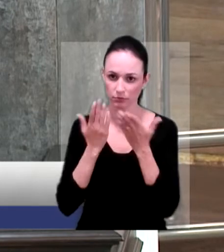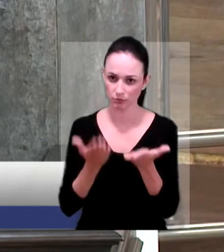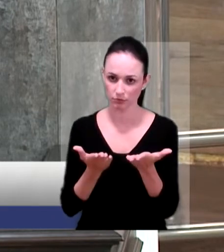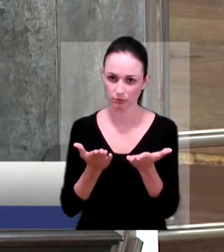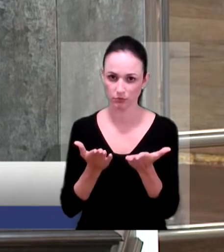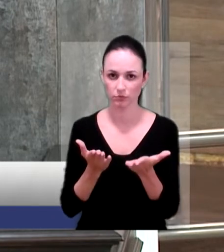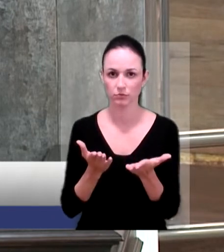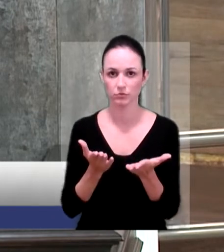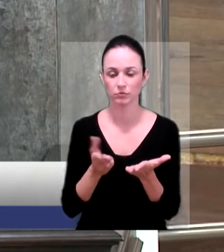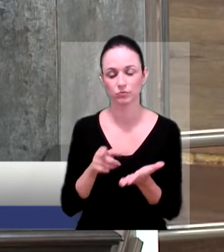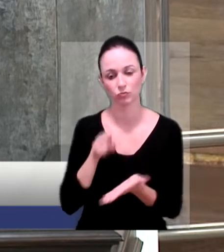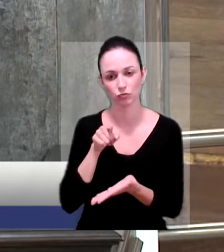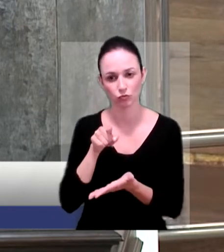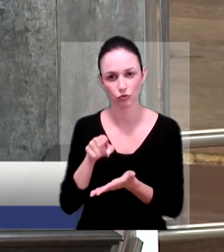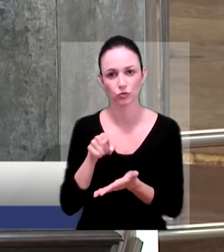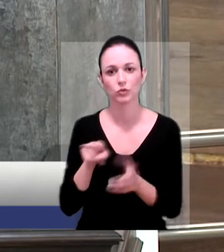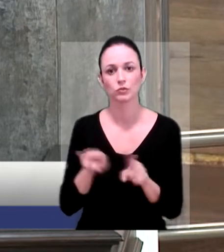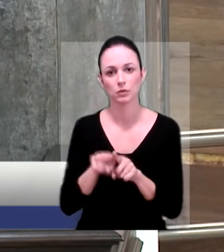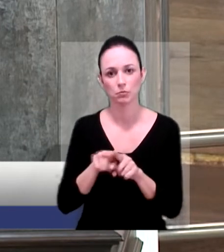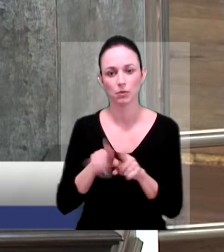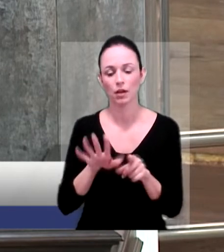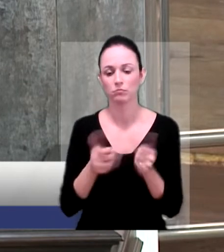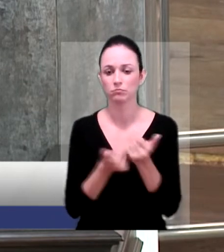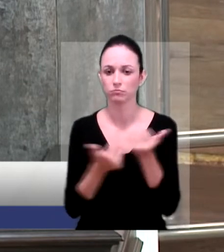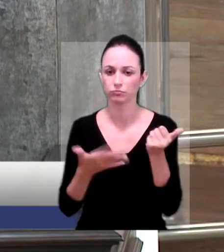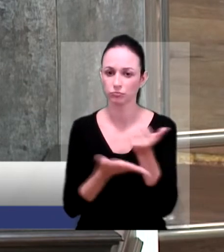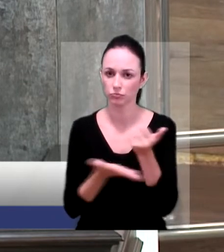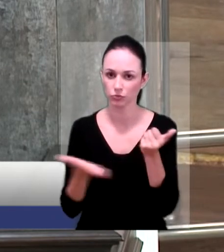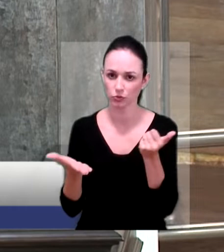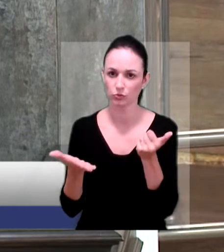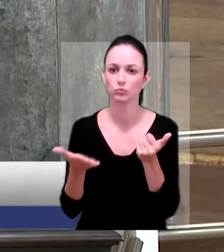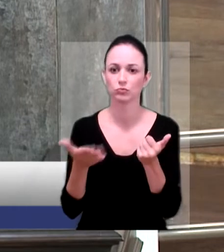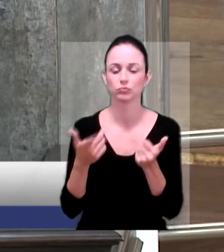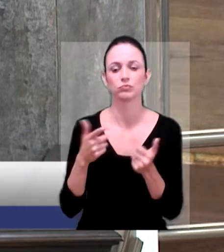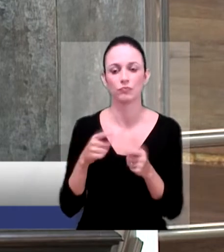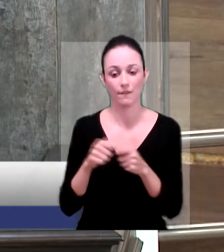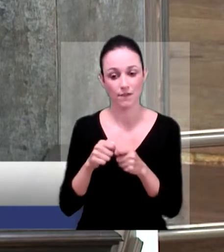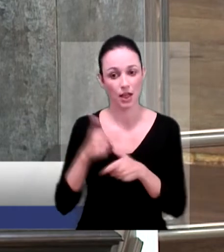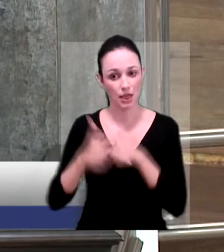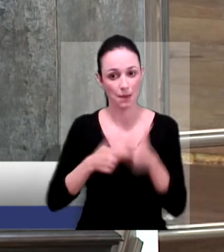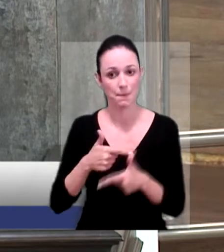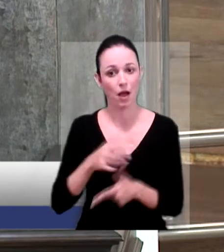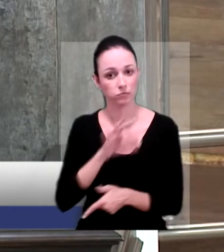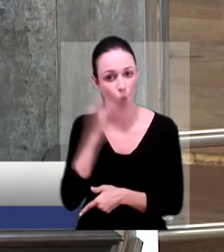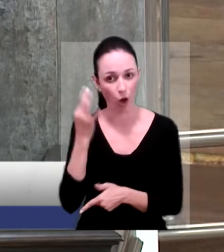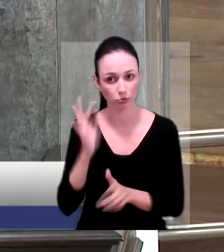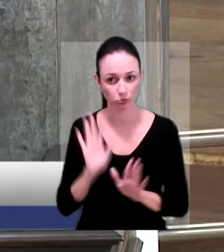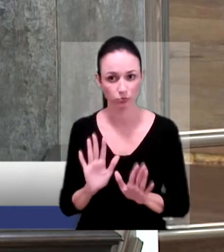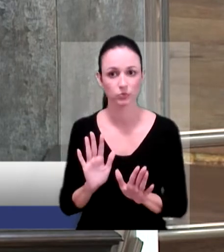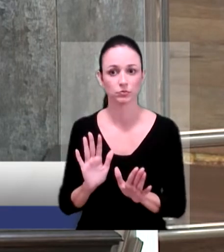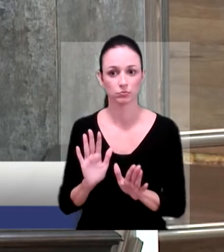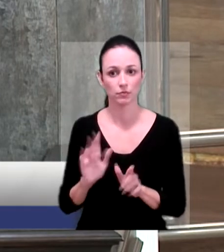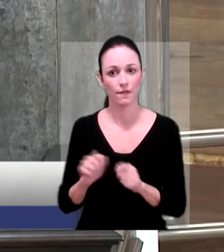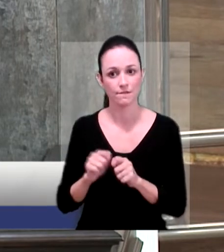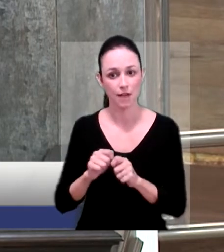senhor, os membros dessa mesa, façam um ótimo trabalho, que desenvolva o que de melhor vocês têm